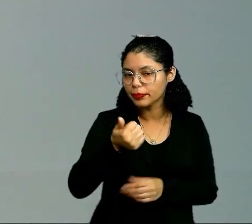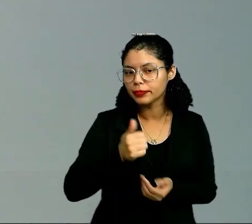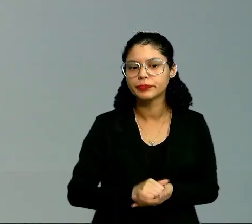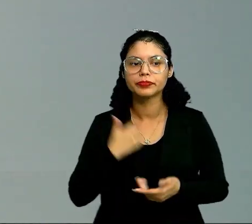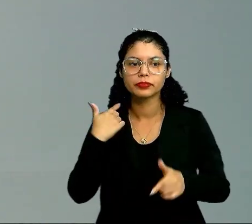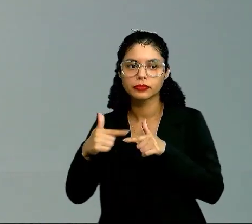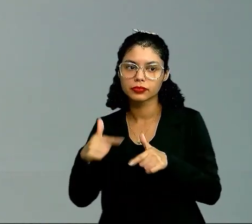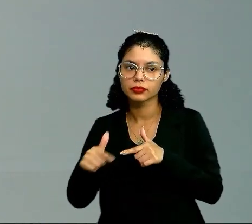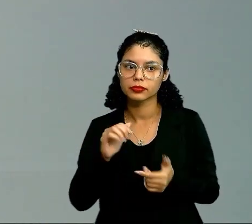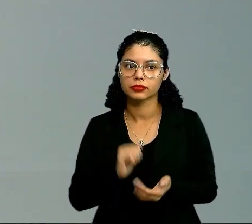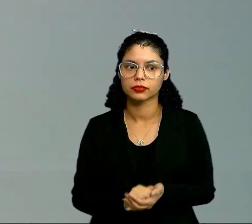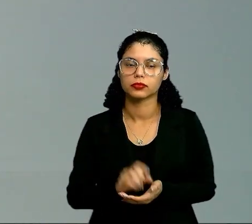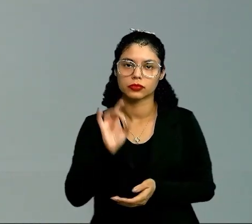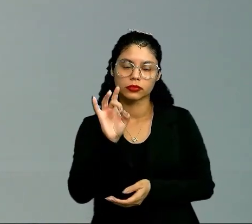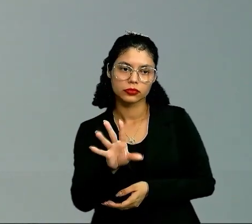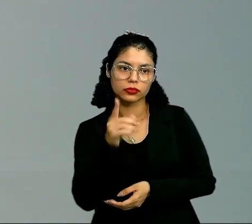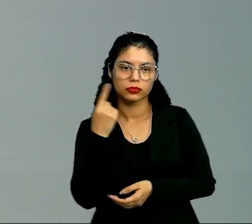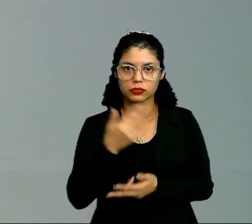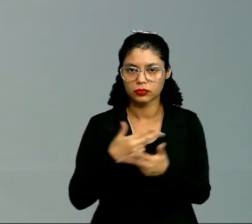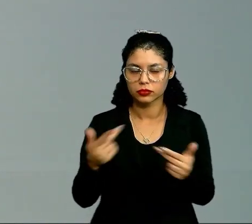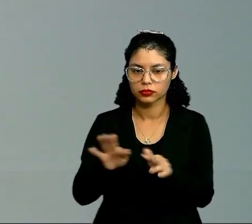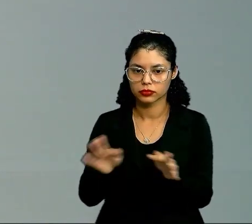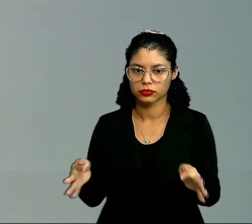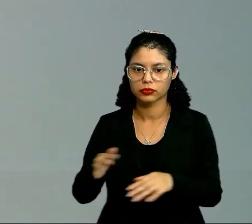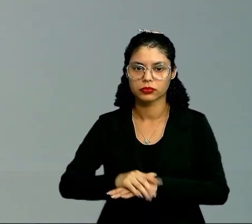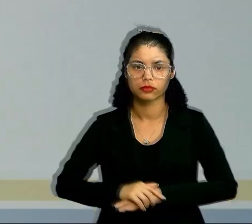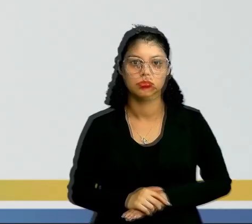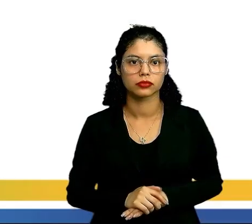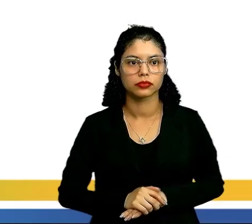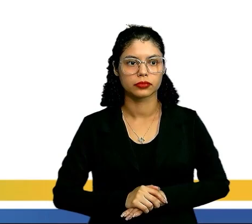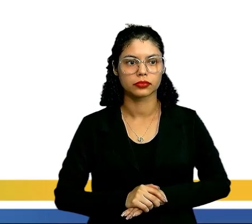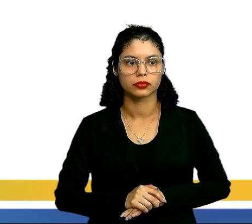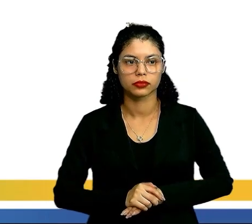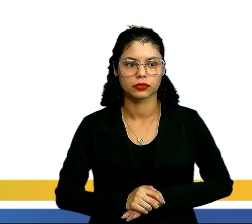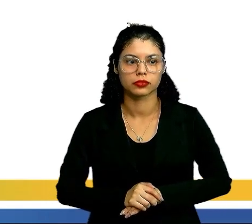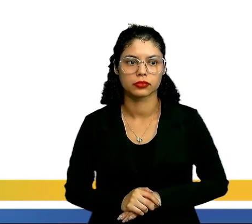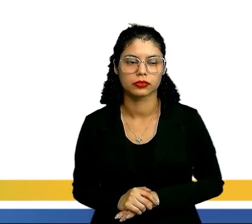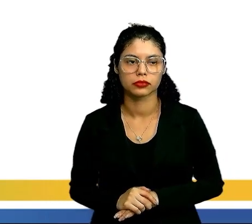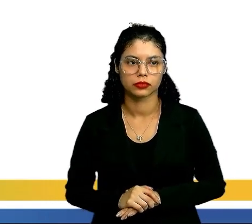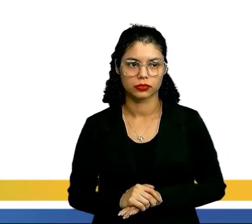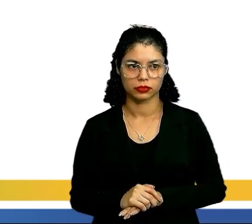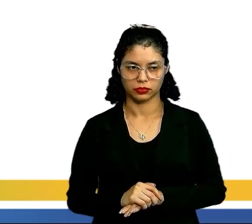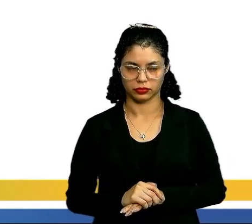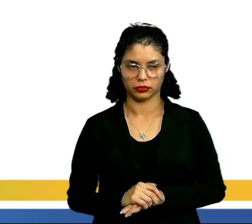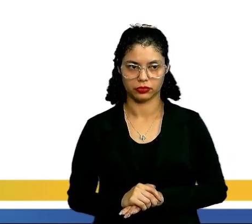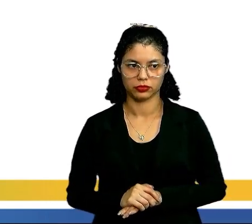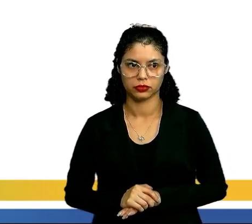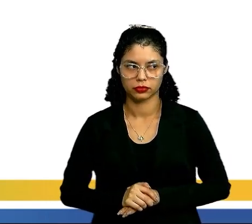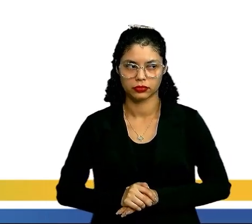está trabalhando só uma coisa simples. Então vamos lá.